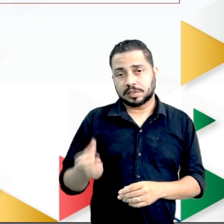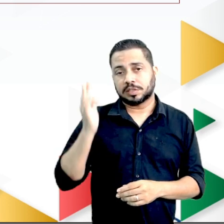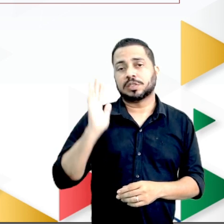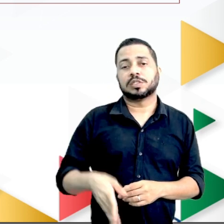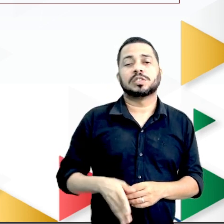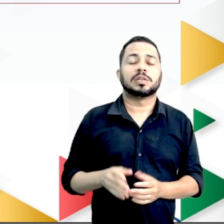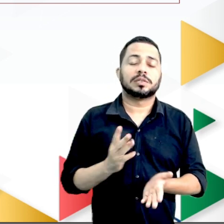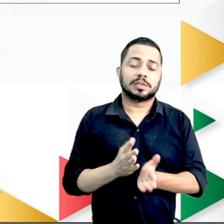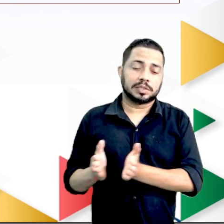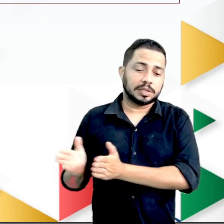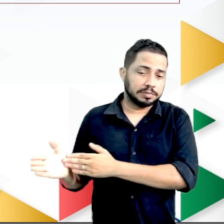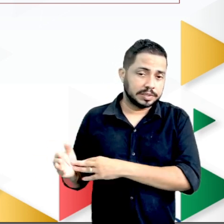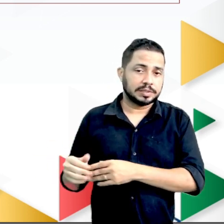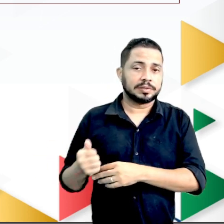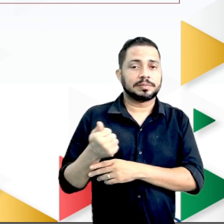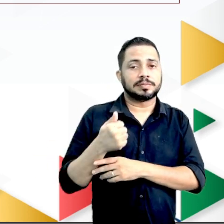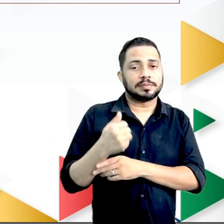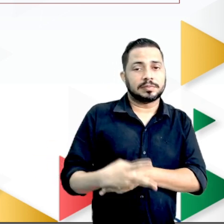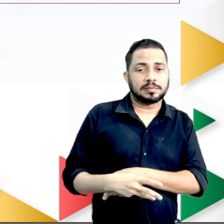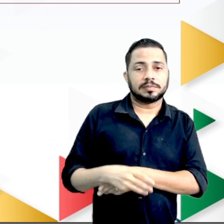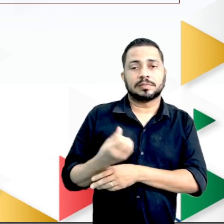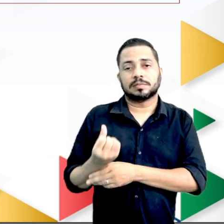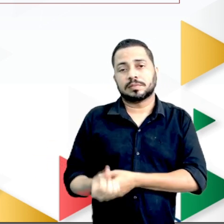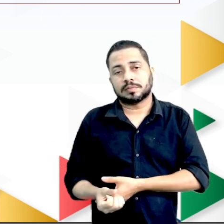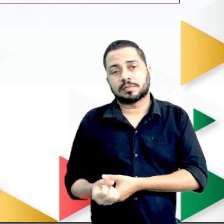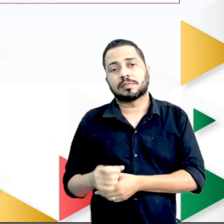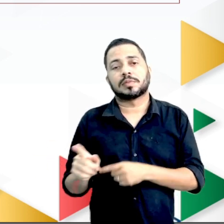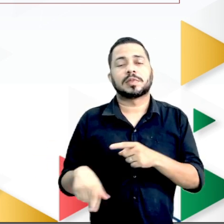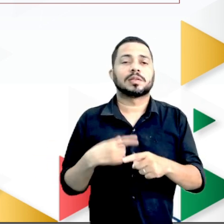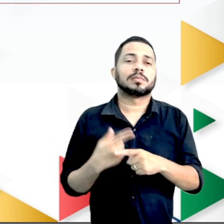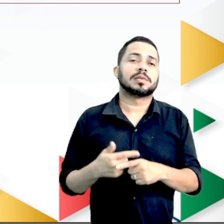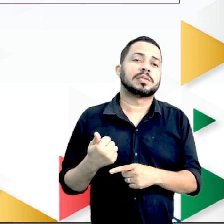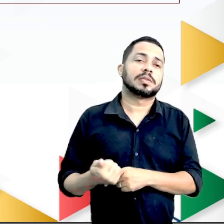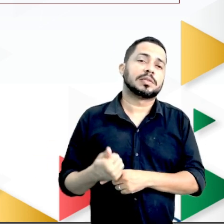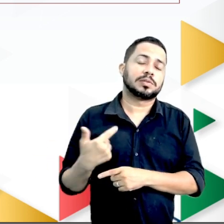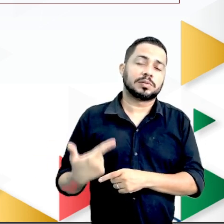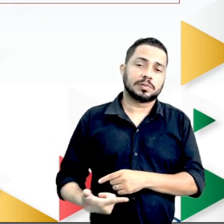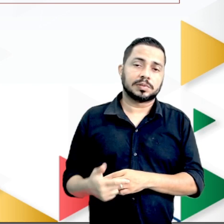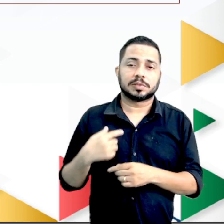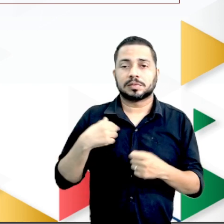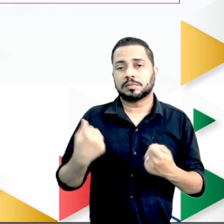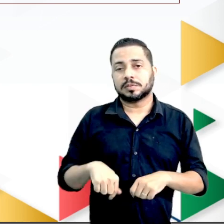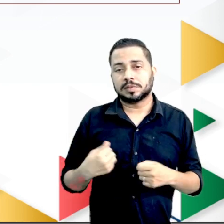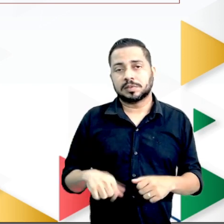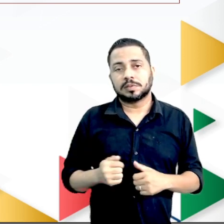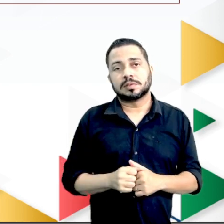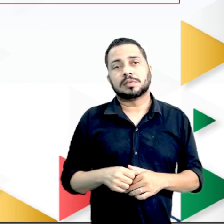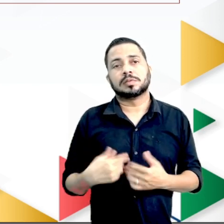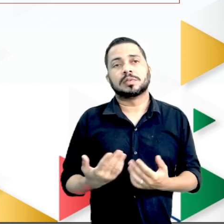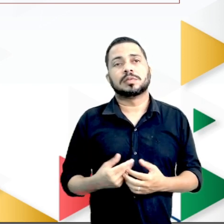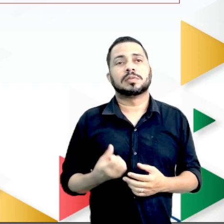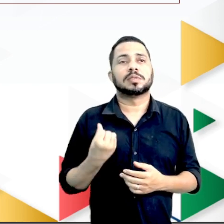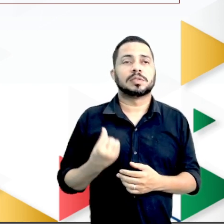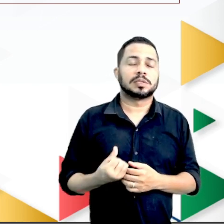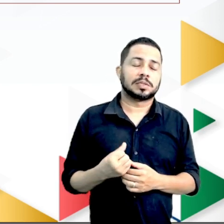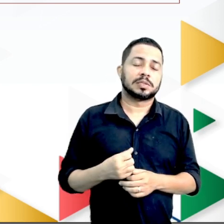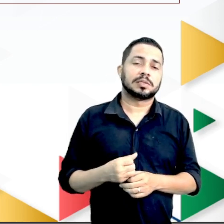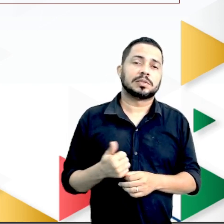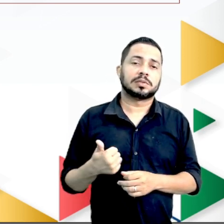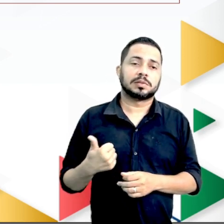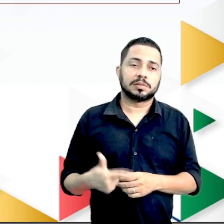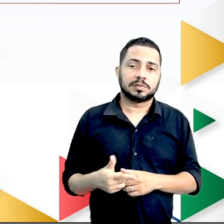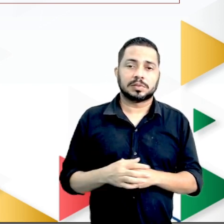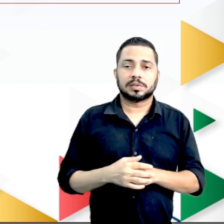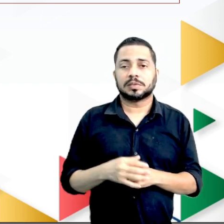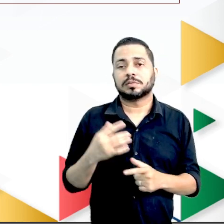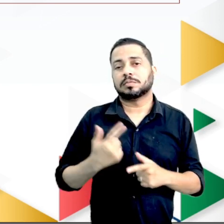na sequência. A3 vai ser 6 mais o A2, eu preciso do anterior, né? Então, vai ser 6 mais 6, 12.